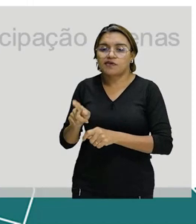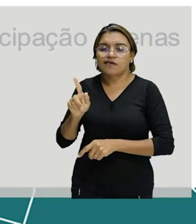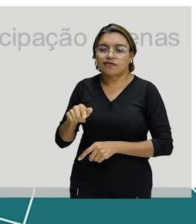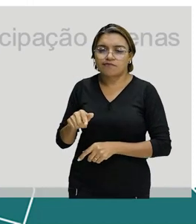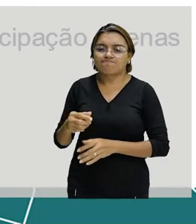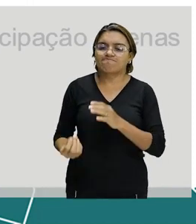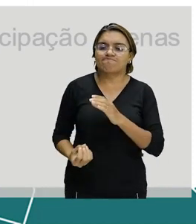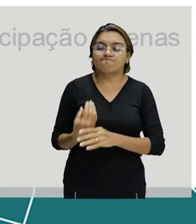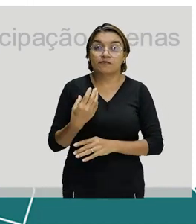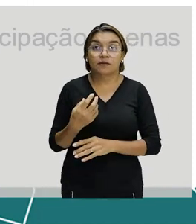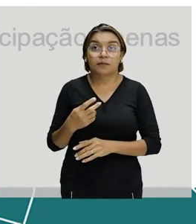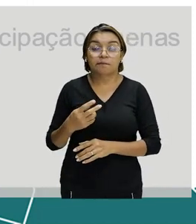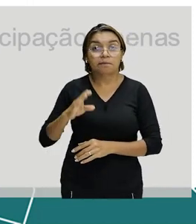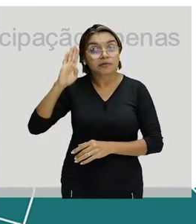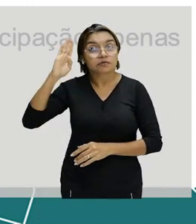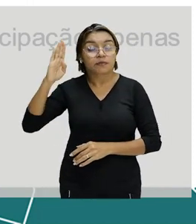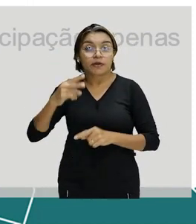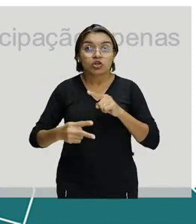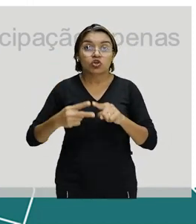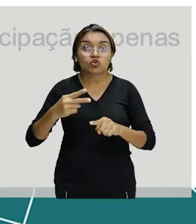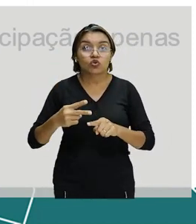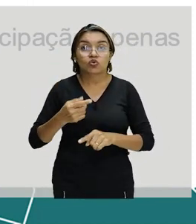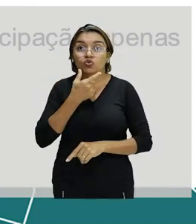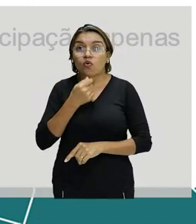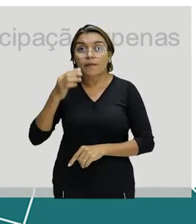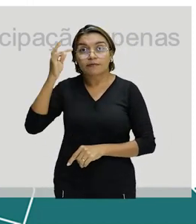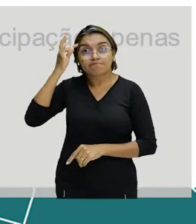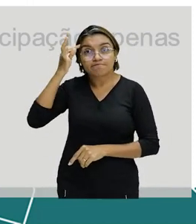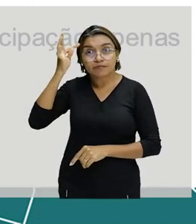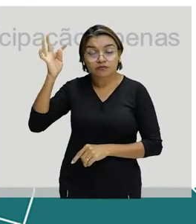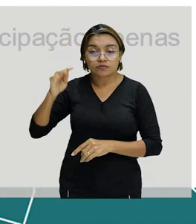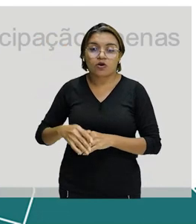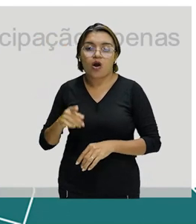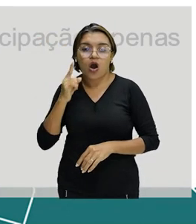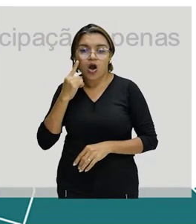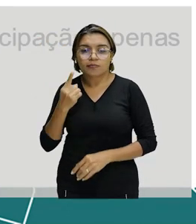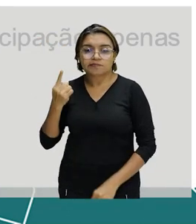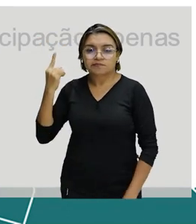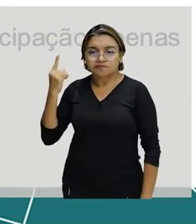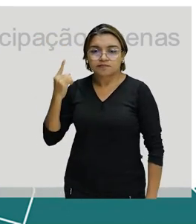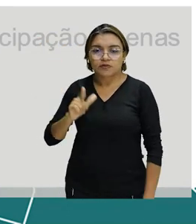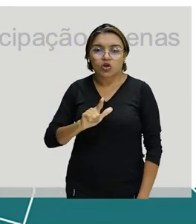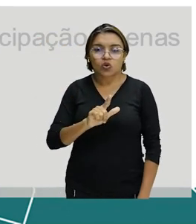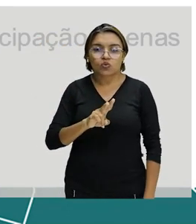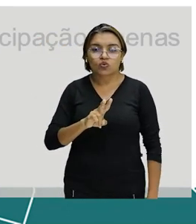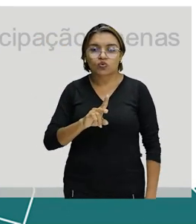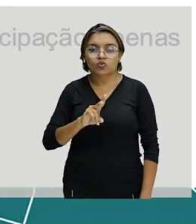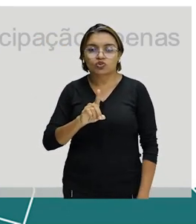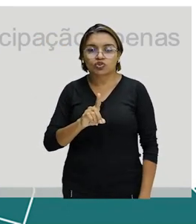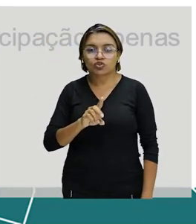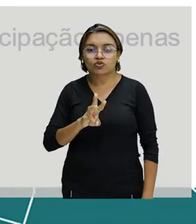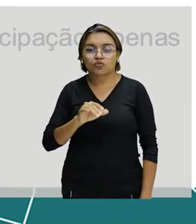principalmente pelos dois pensadores que a gente citou no começo da aula o Ludwig Von mizes e o friedrick